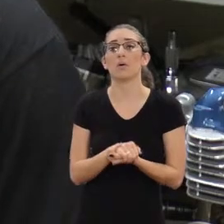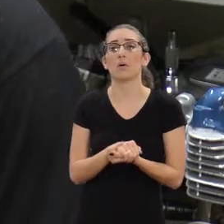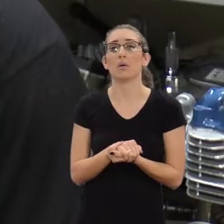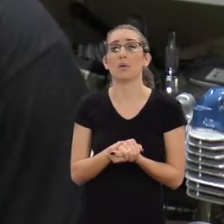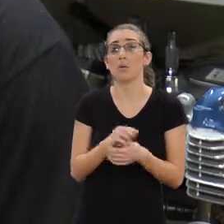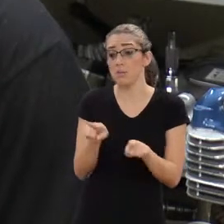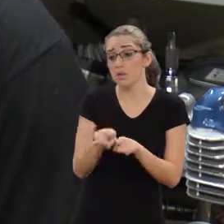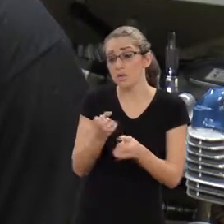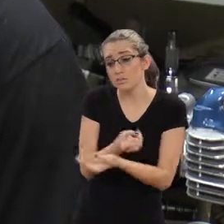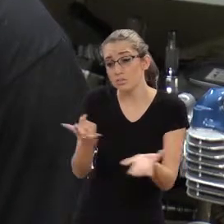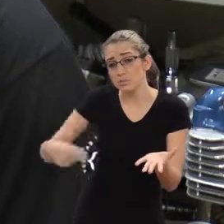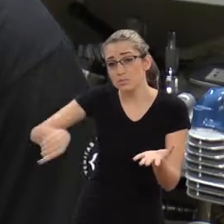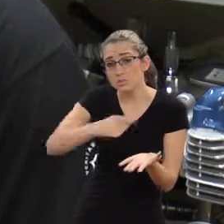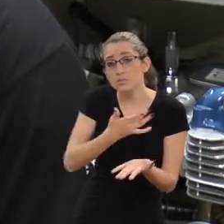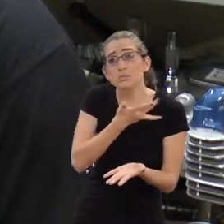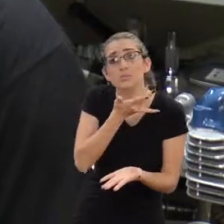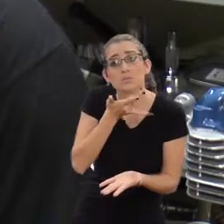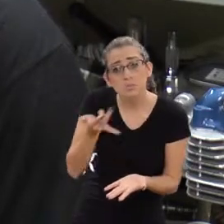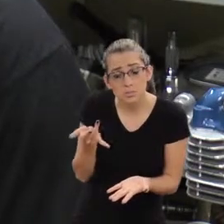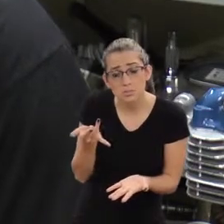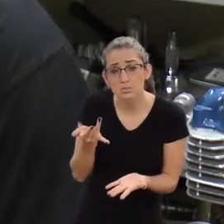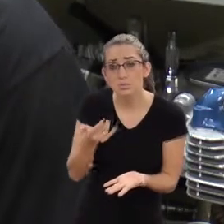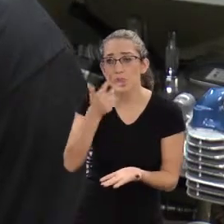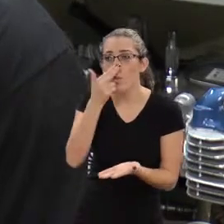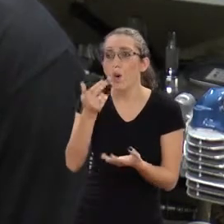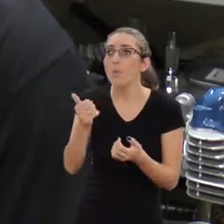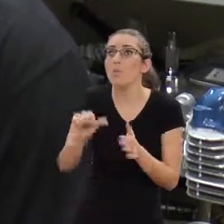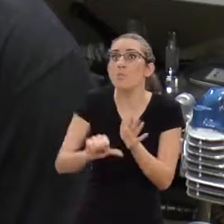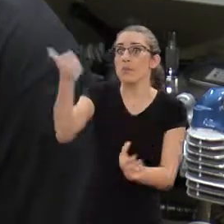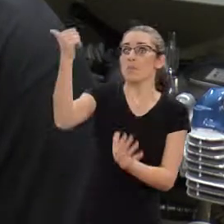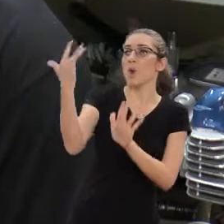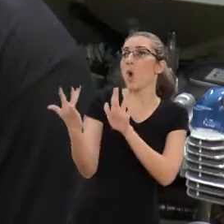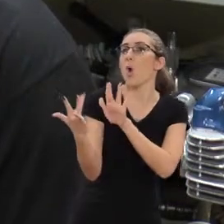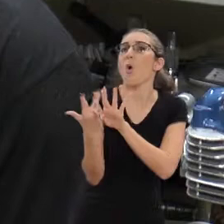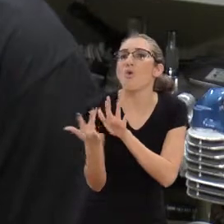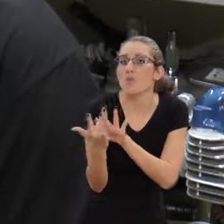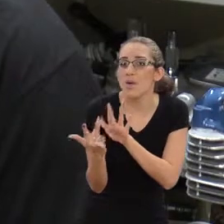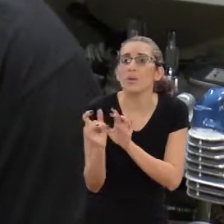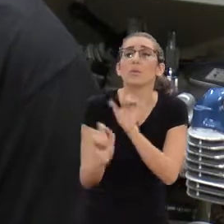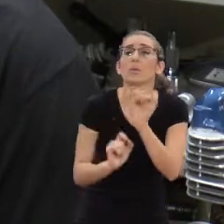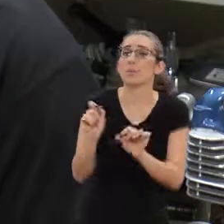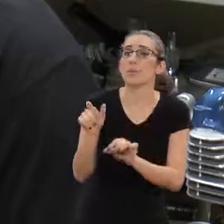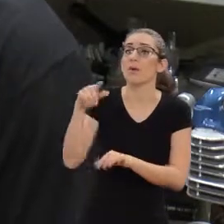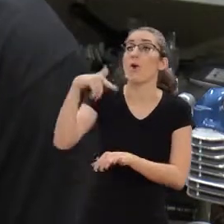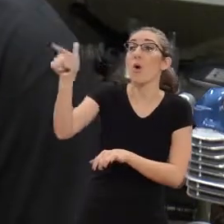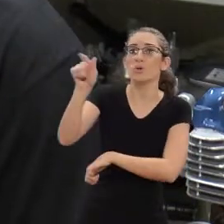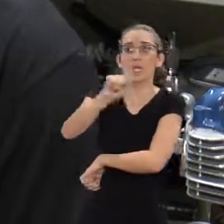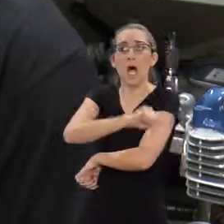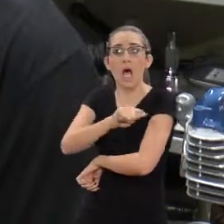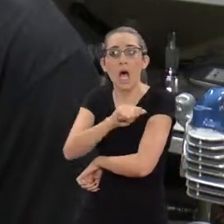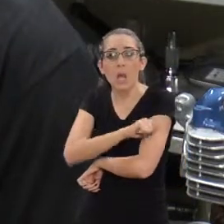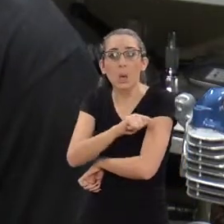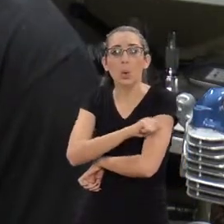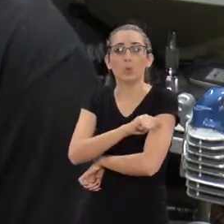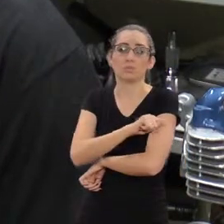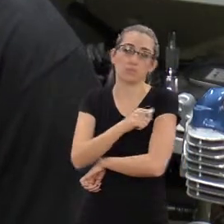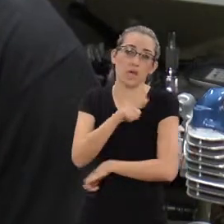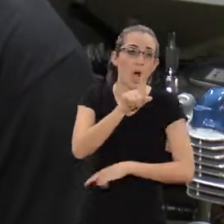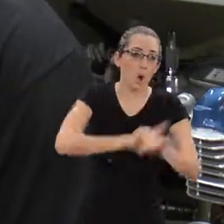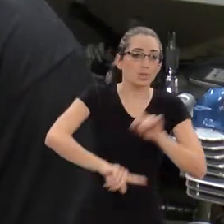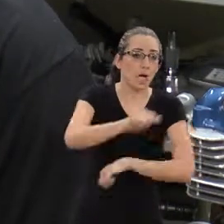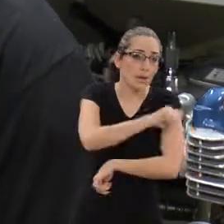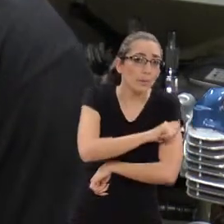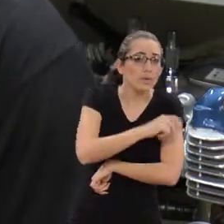e também facilitar, vamos dizer assim, esse primeiro contato com alunos que estão ainda decidindo sobre